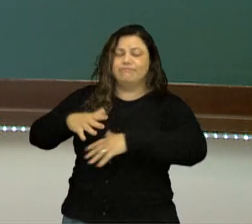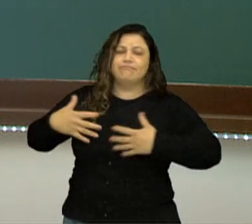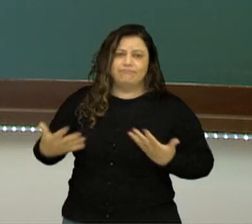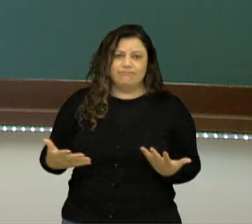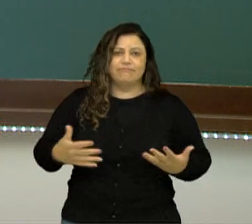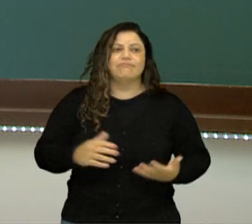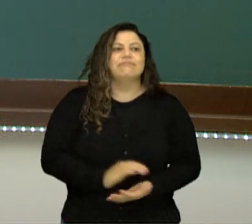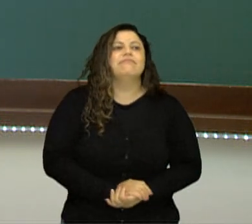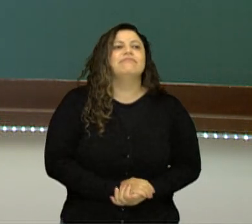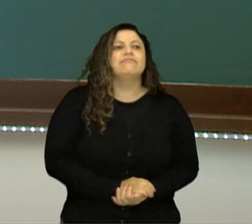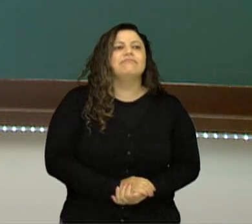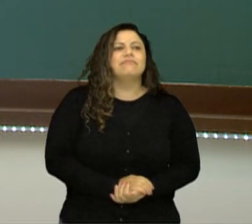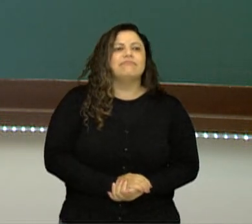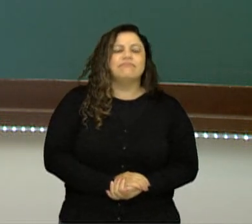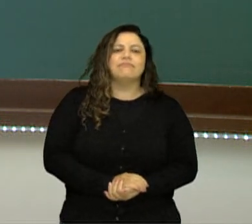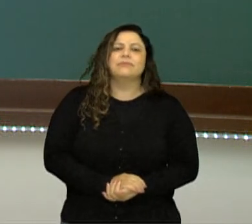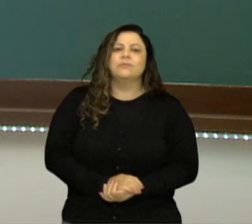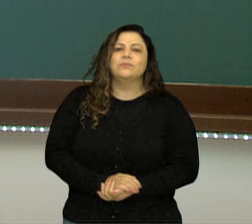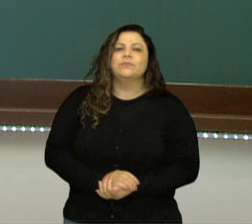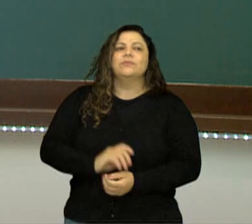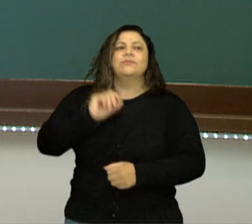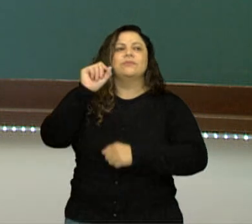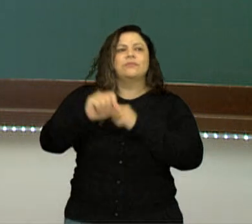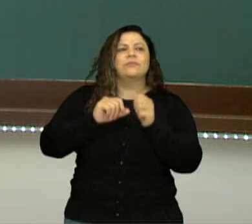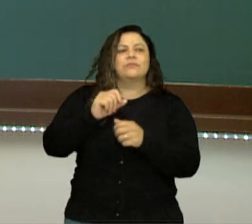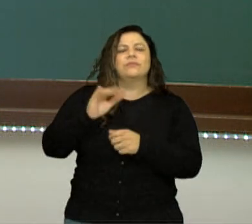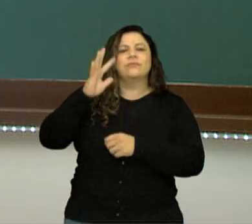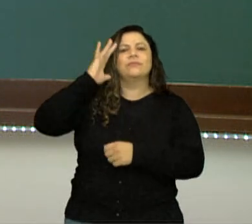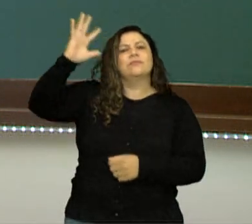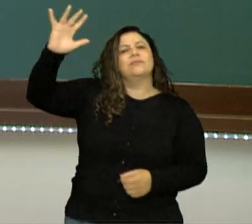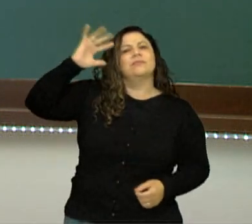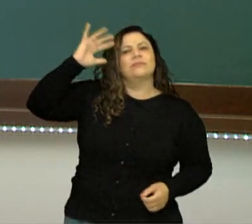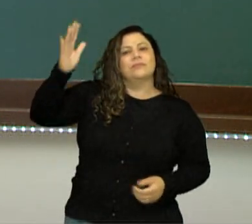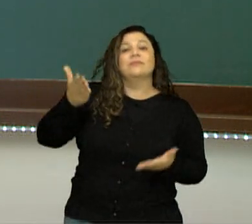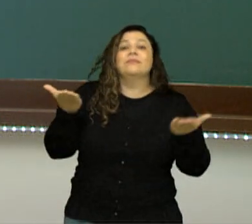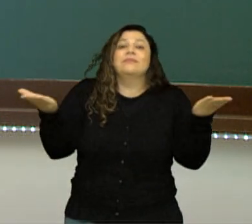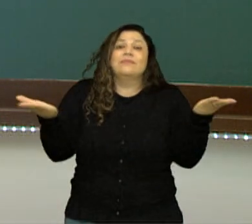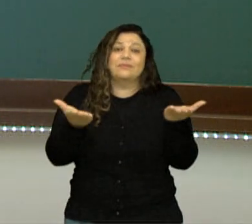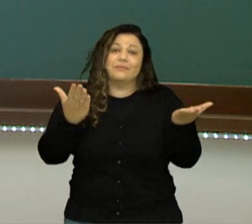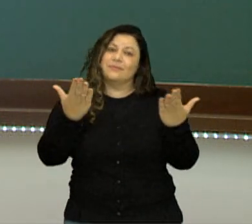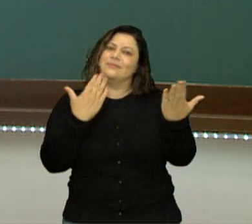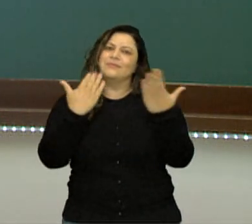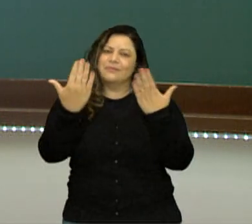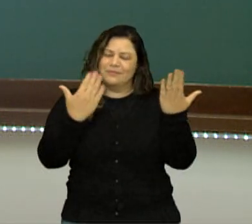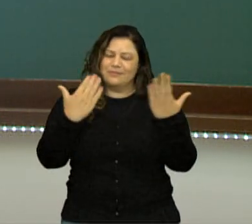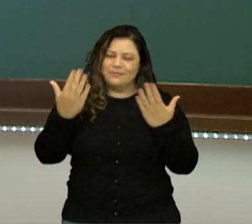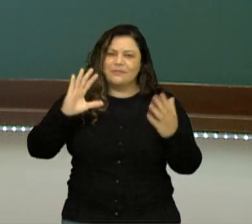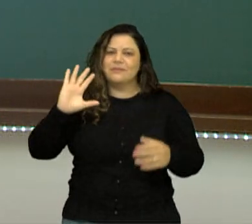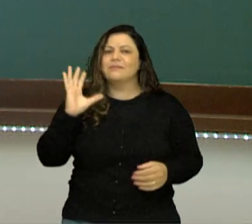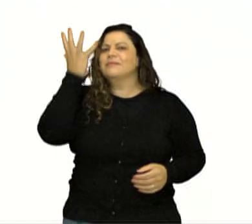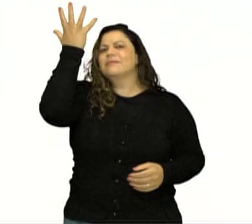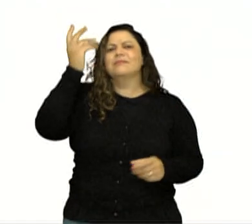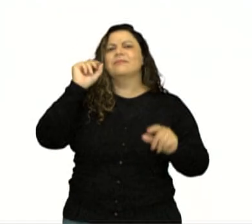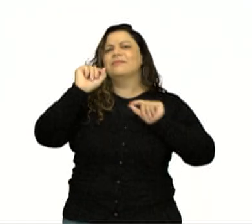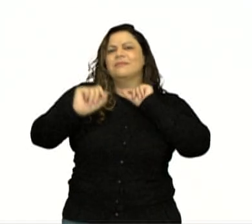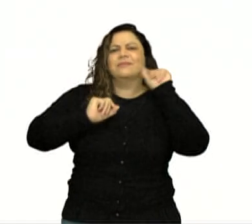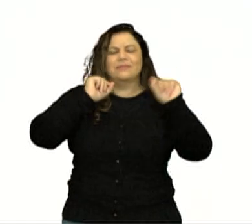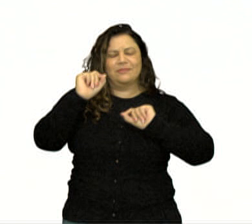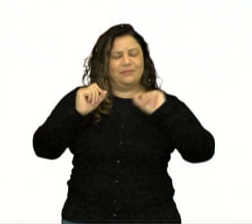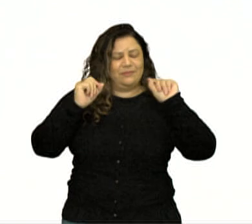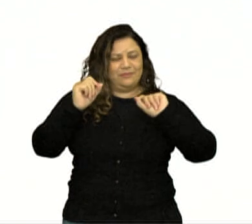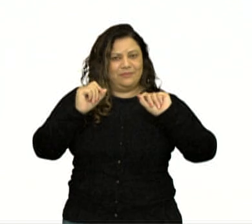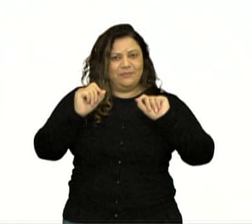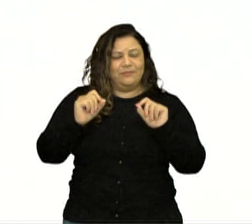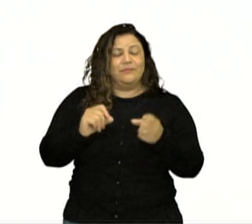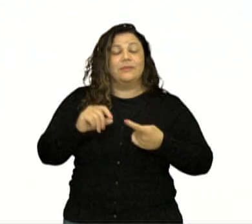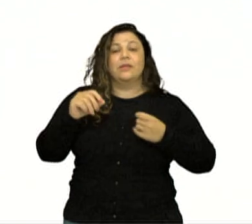verbais. A voz reflexiva, que nós vamos conversar agora, ocorre somente em construções nas quais o sujeito